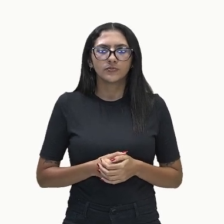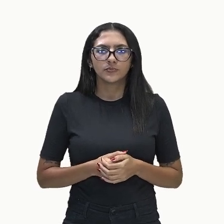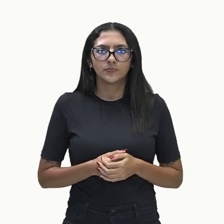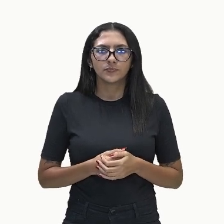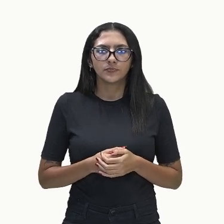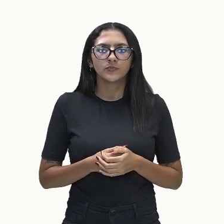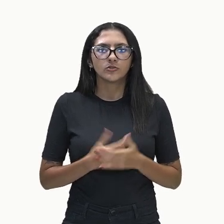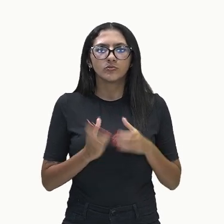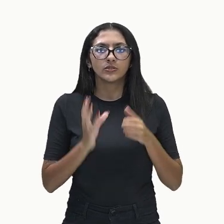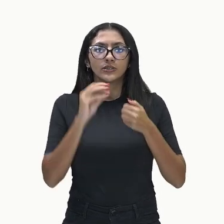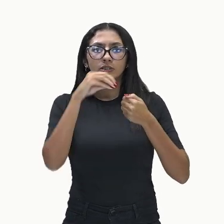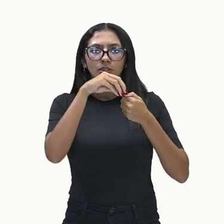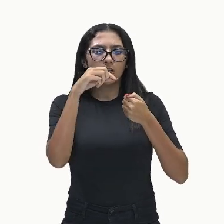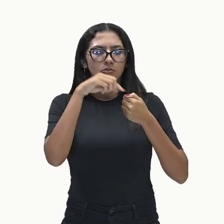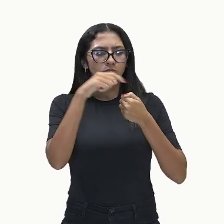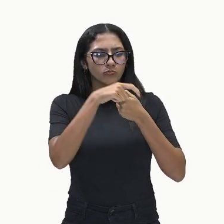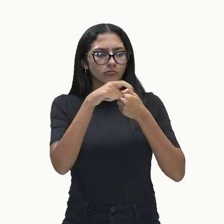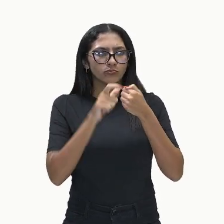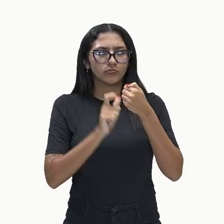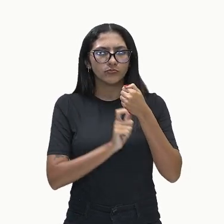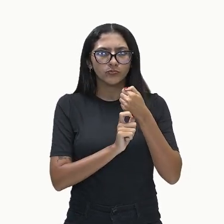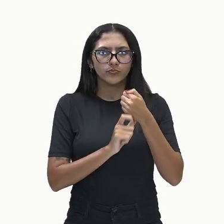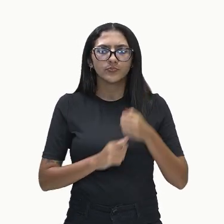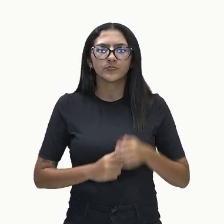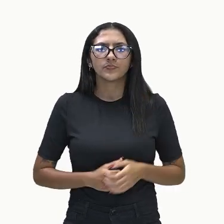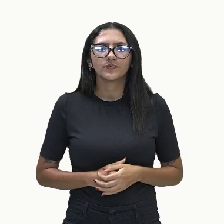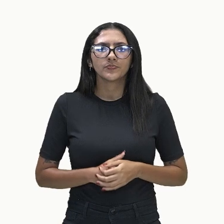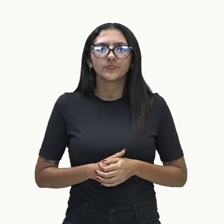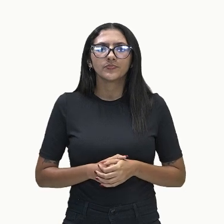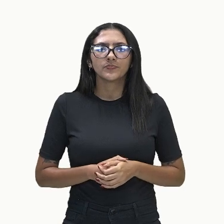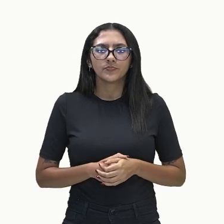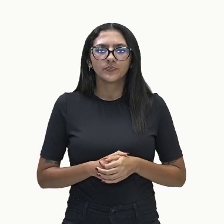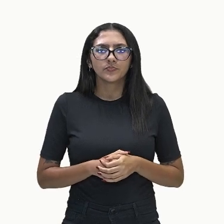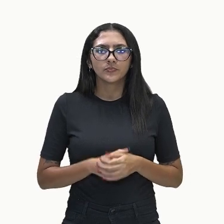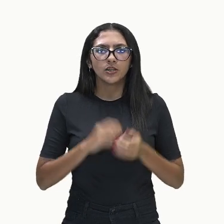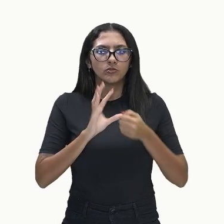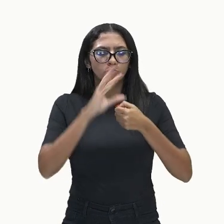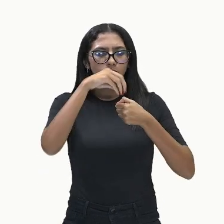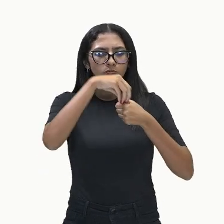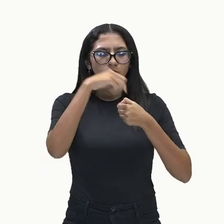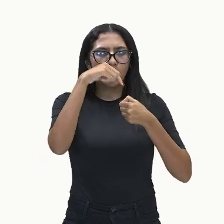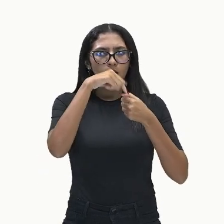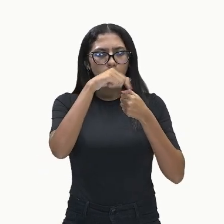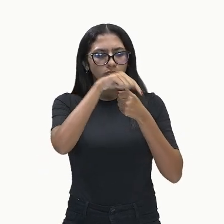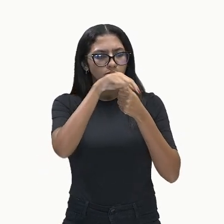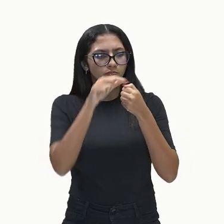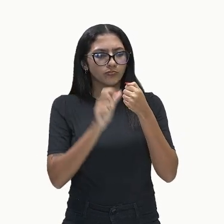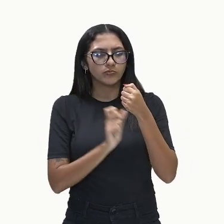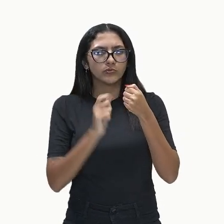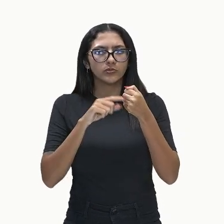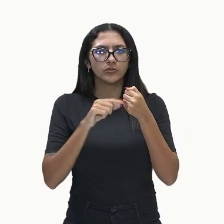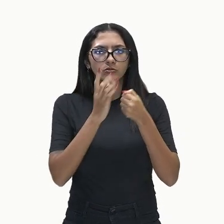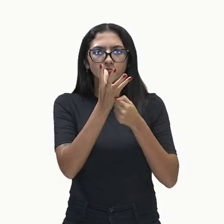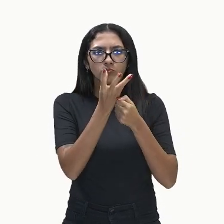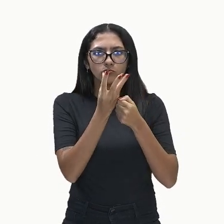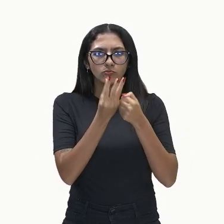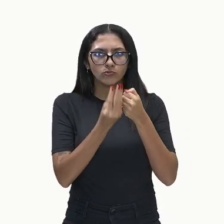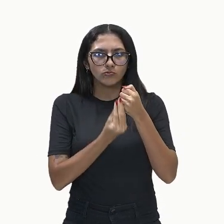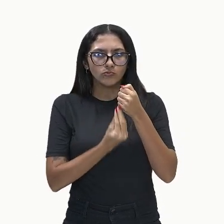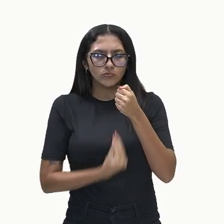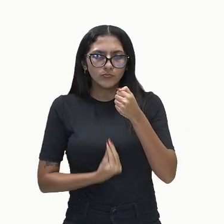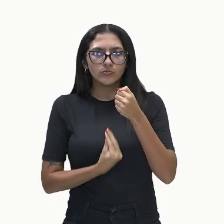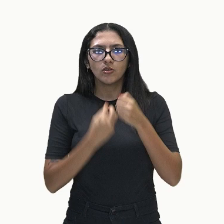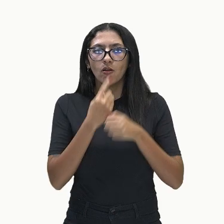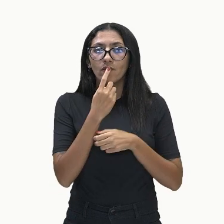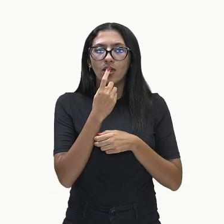Aqui dentro dos néfrons, acontece o processo de filtração do